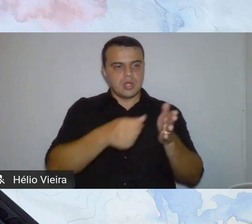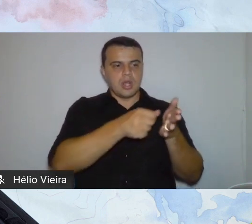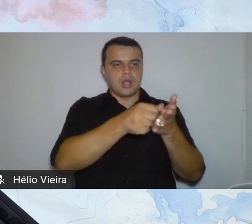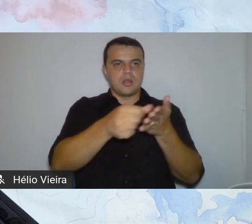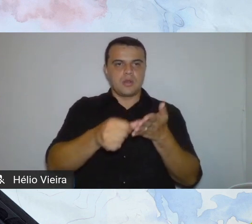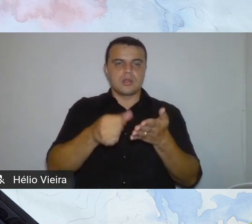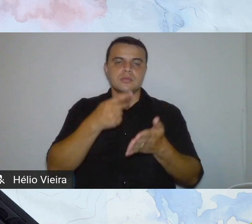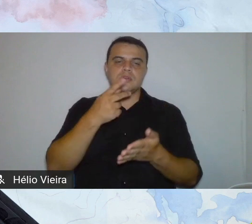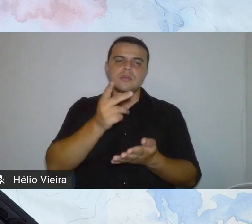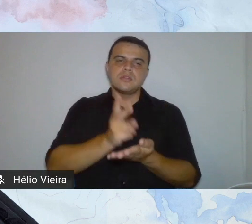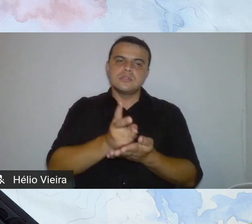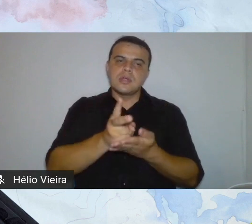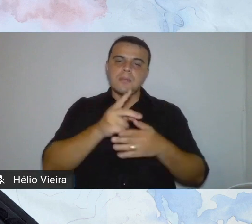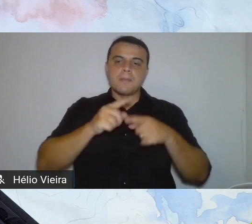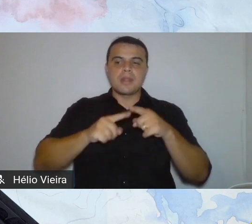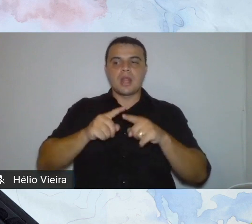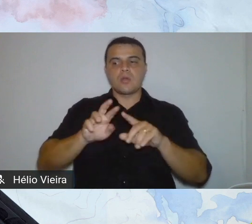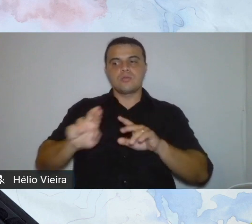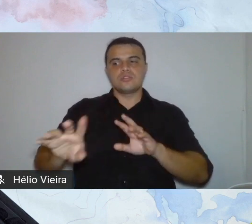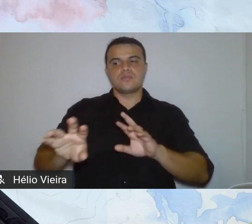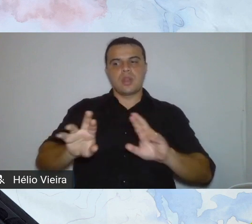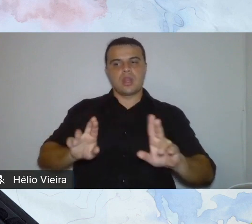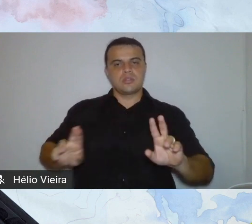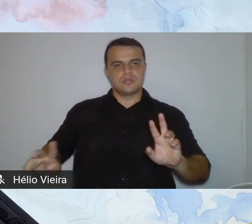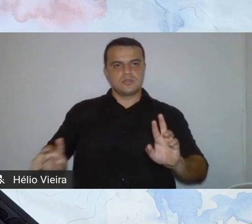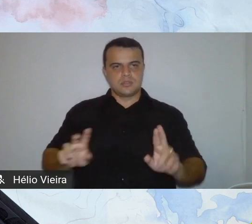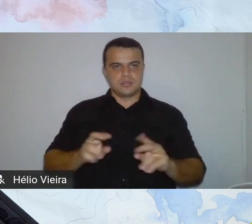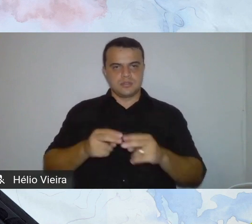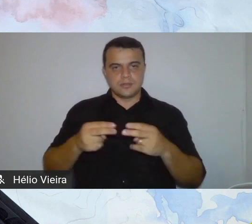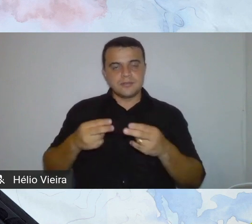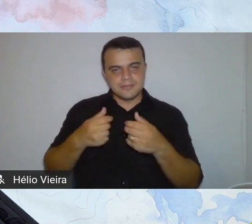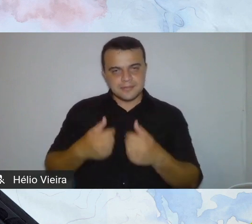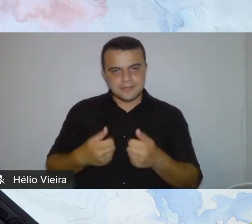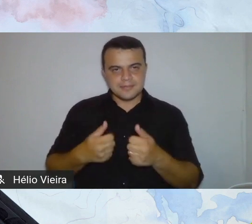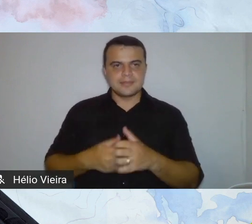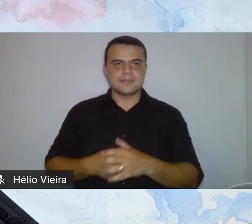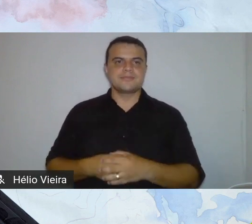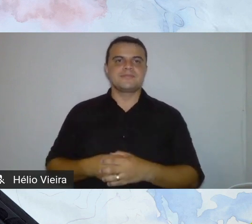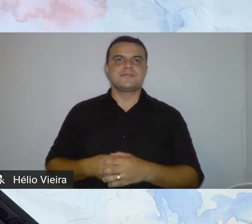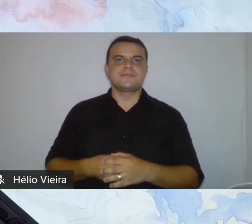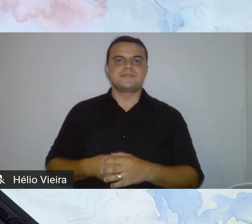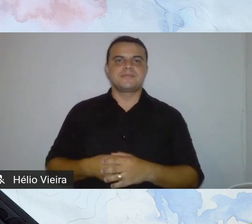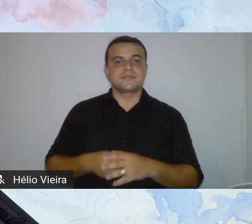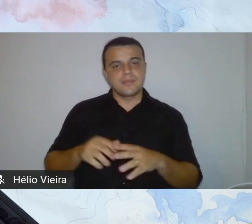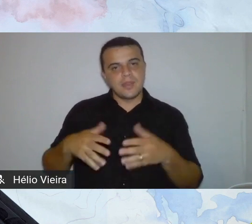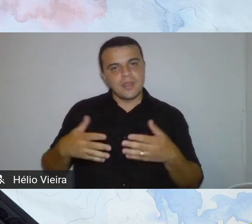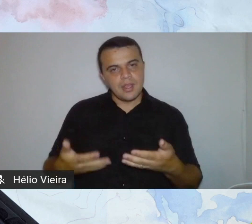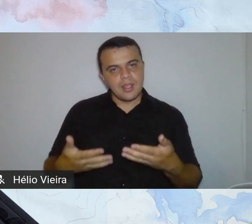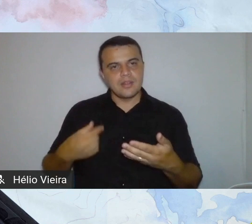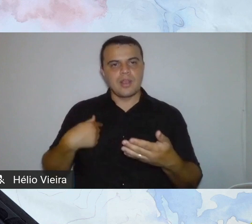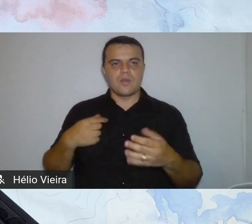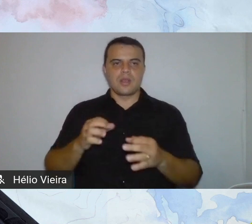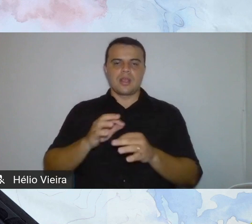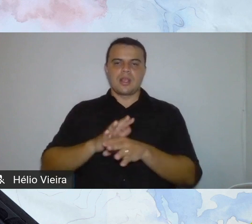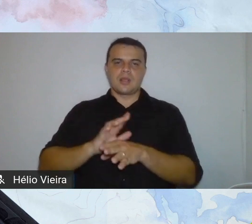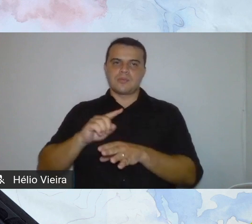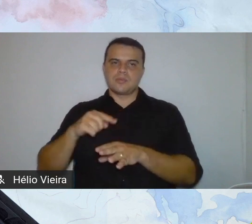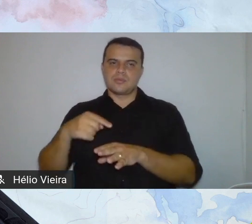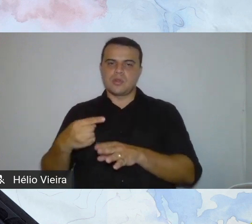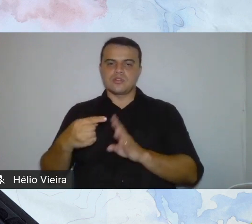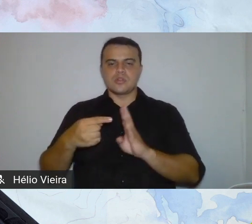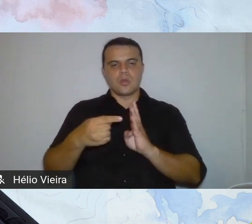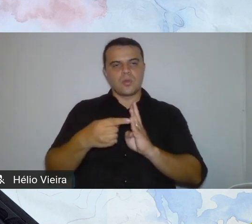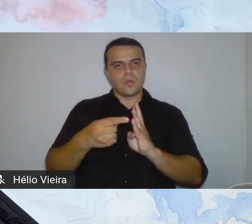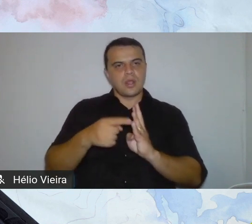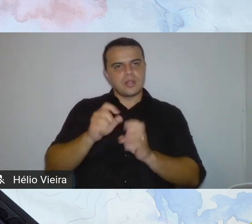falo para a gente poder ter materiais separados para coisas diferentes. Tudo bem? É isso, gente. Eu encerro aqui o nosso 4º episódio. Espero que